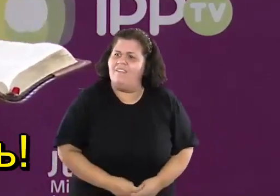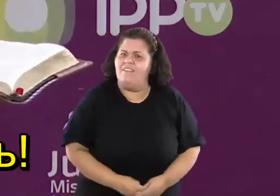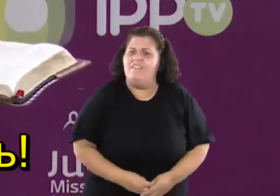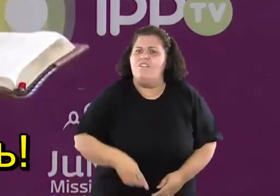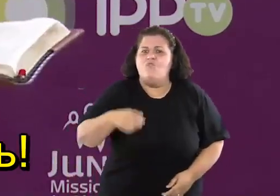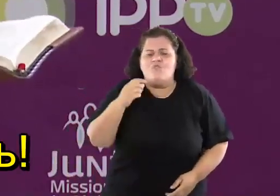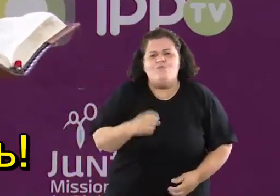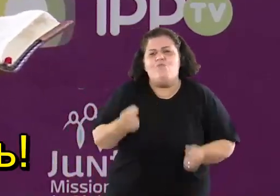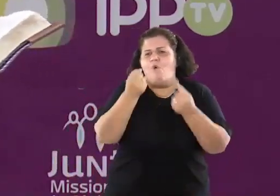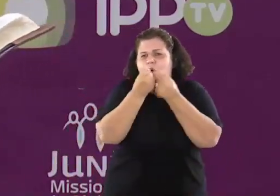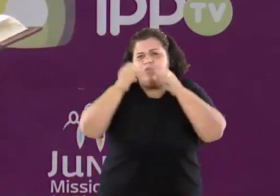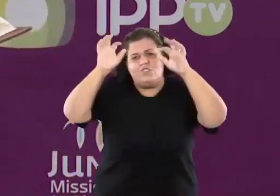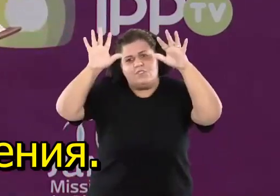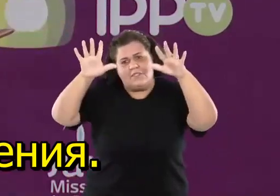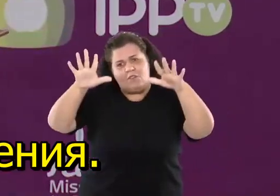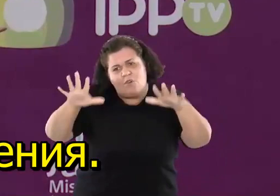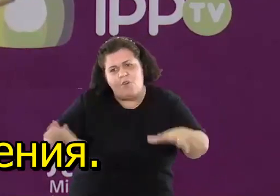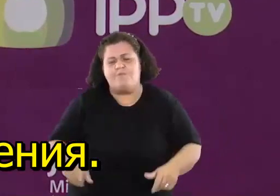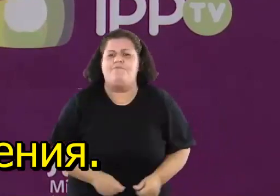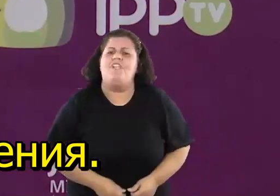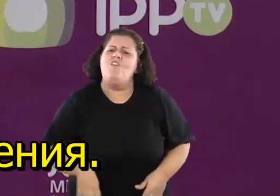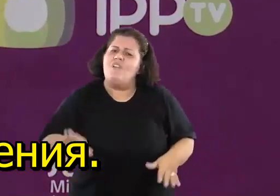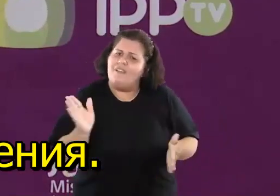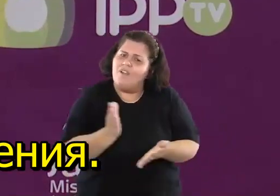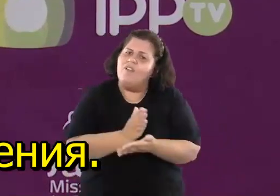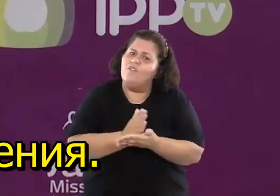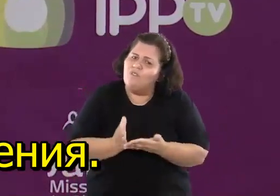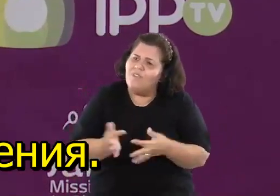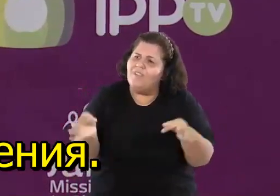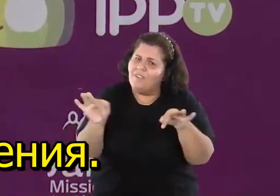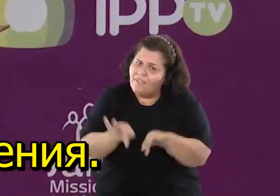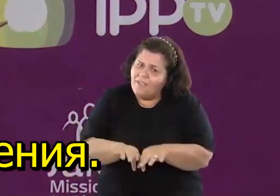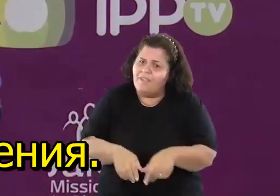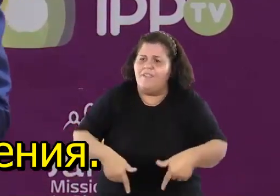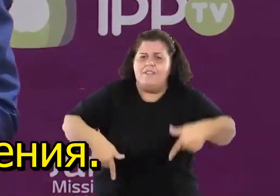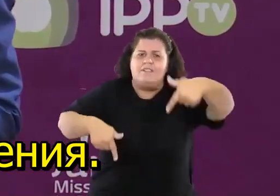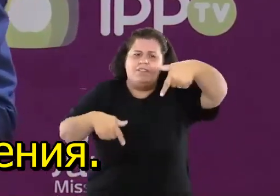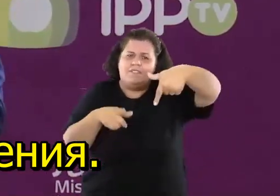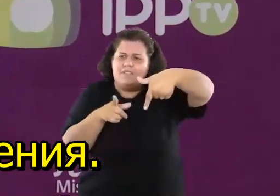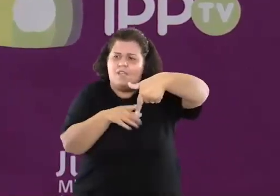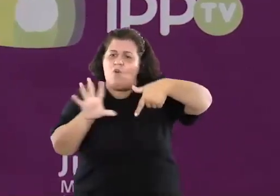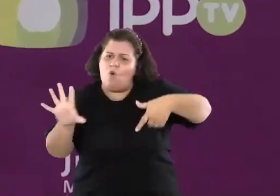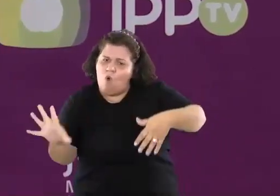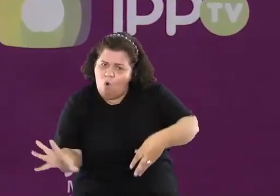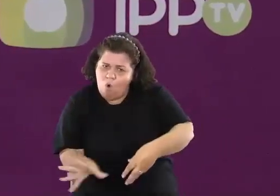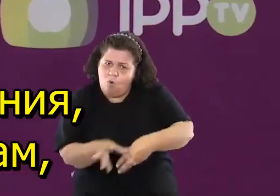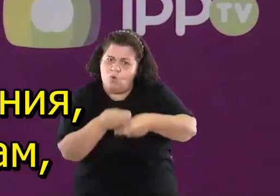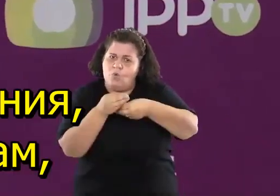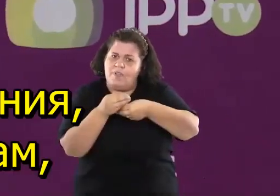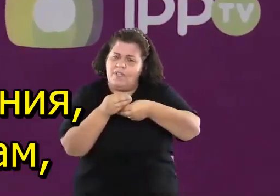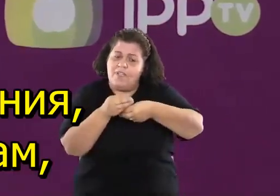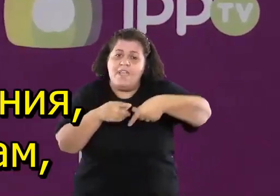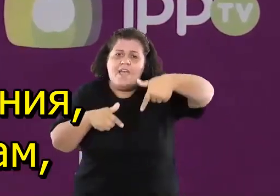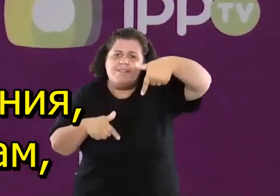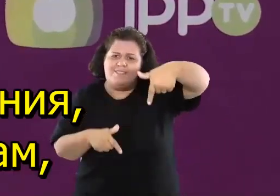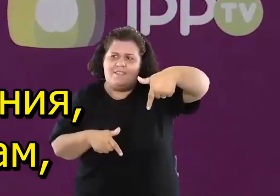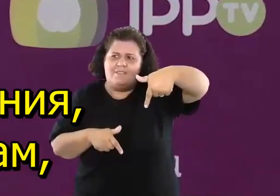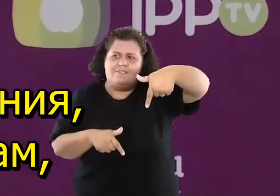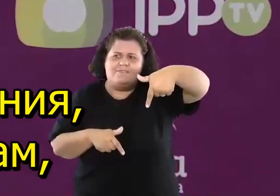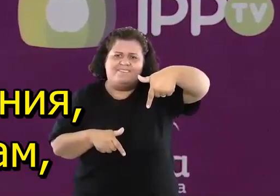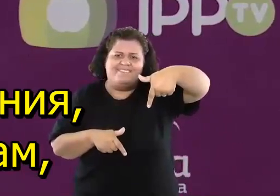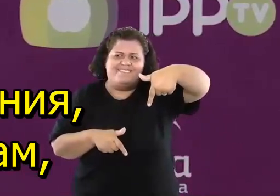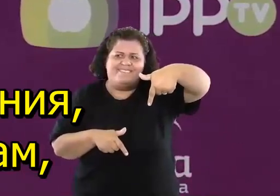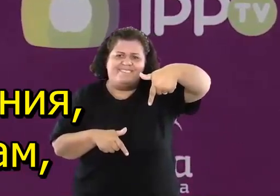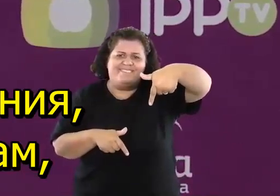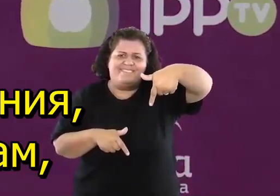Bendito seja o Senhor. Mas eu quero concluir com a 7ª mensagem da ressurreição. A 7ª mensagem da